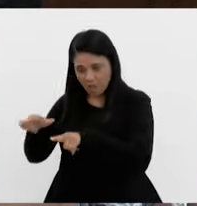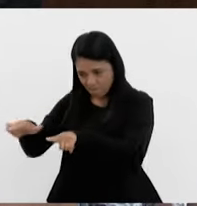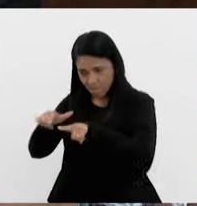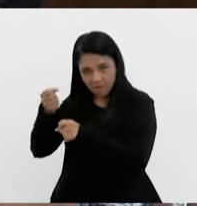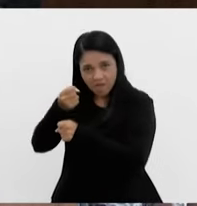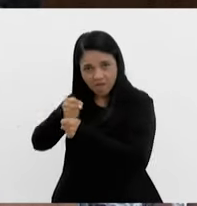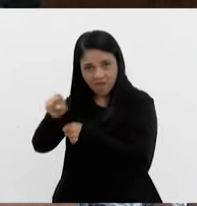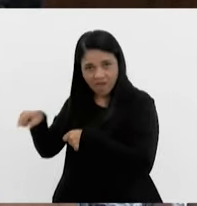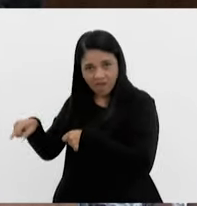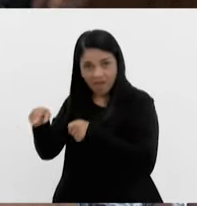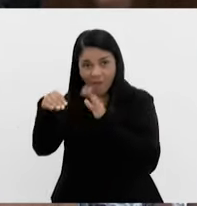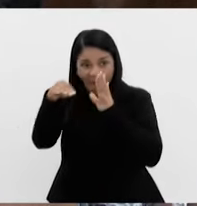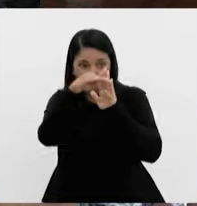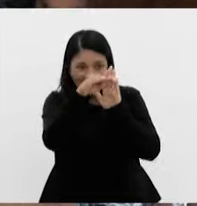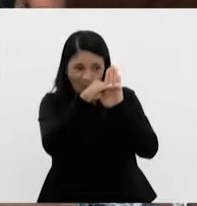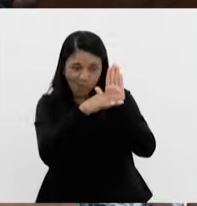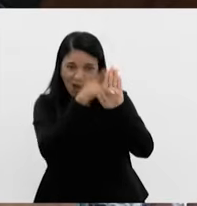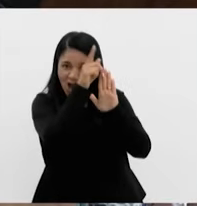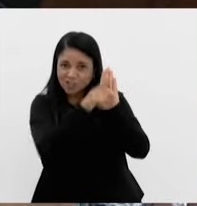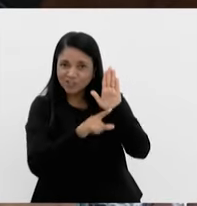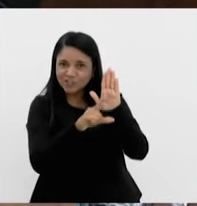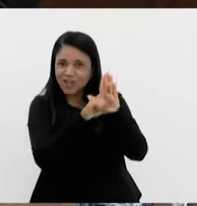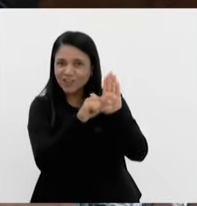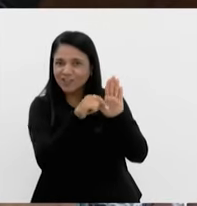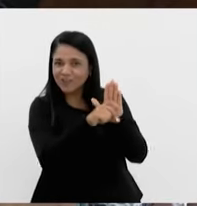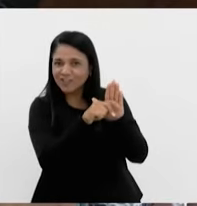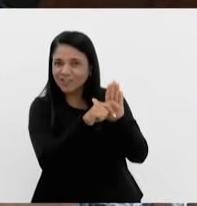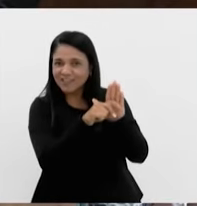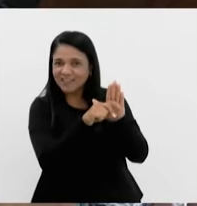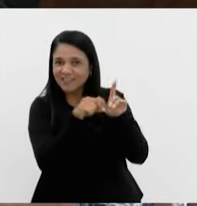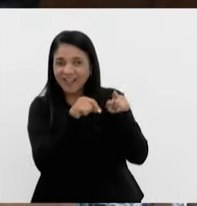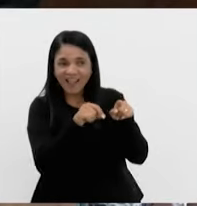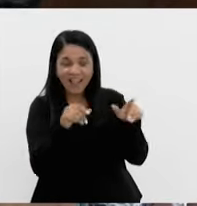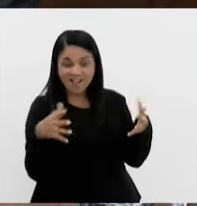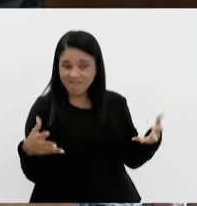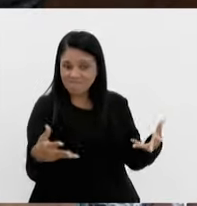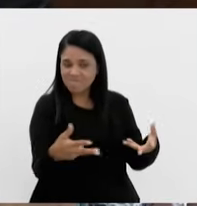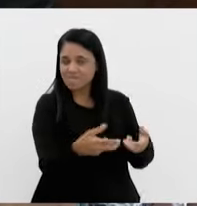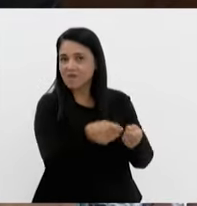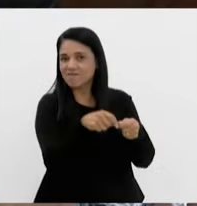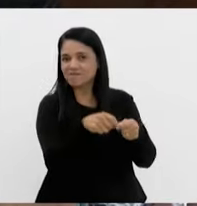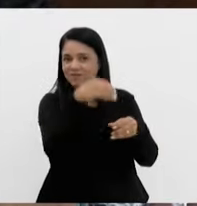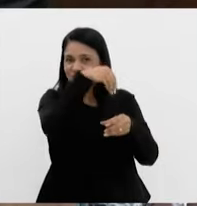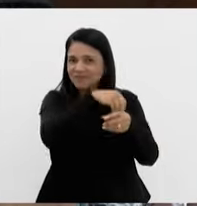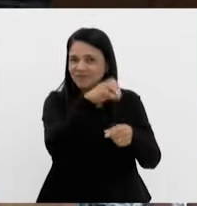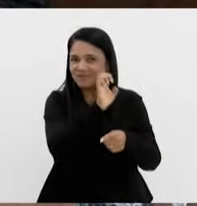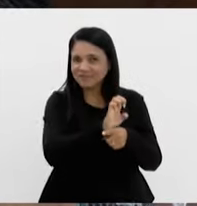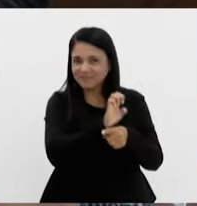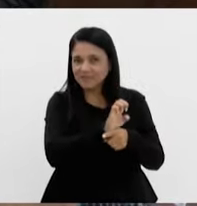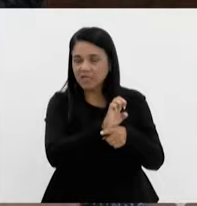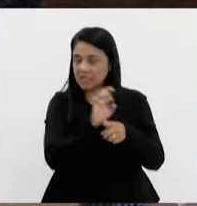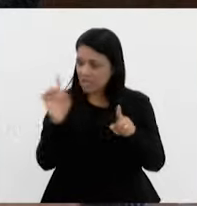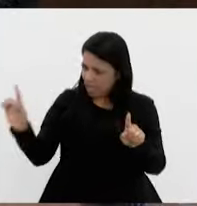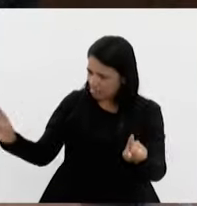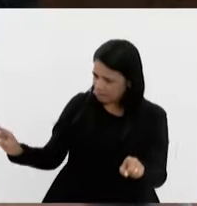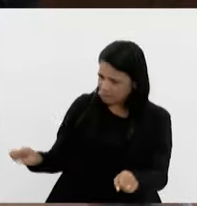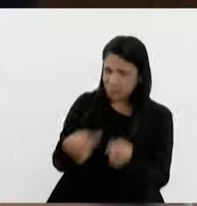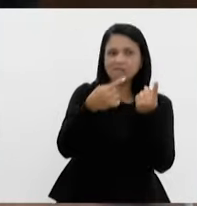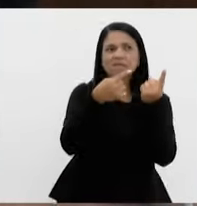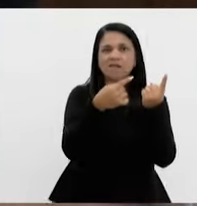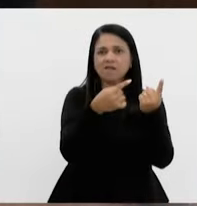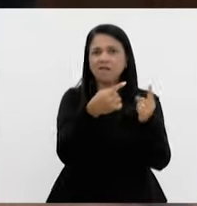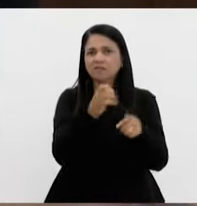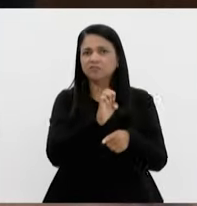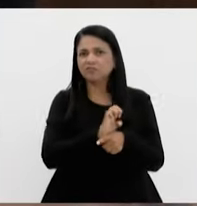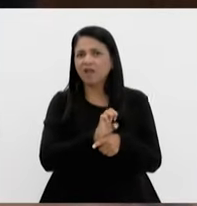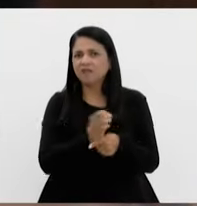projeto que é um sucesso no Rio de Janeiro ele tá atacando a instituição el tá atacando o estado tá atacando o estado ora mas